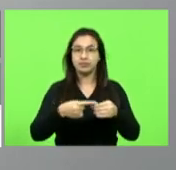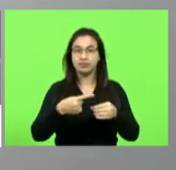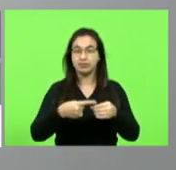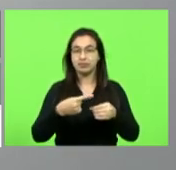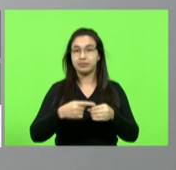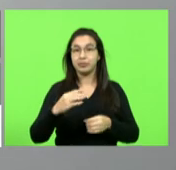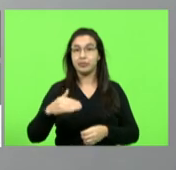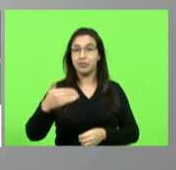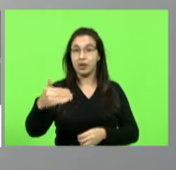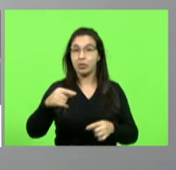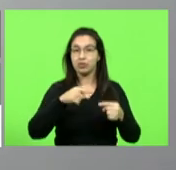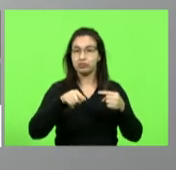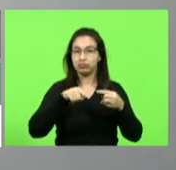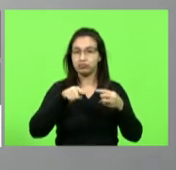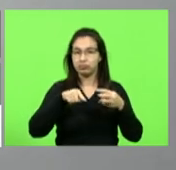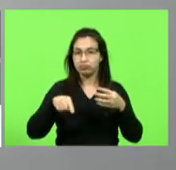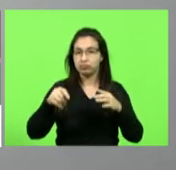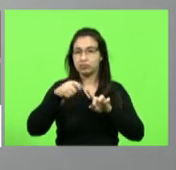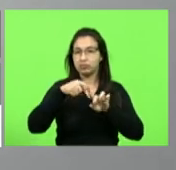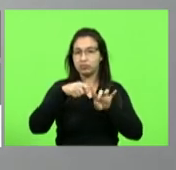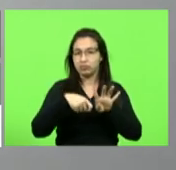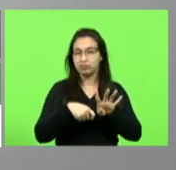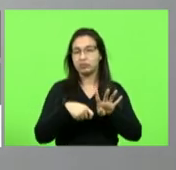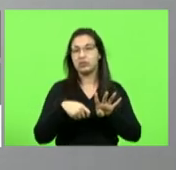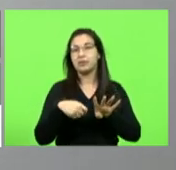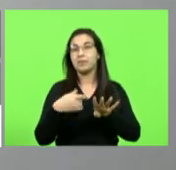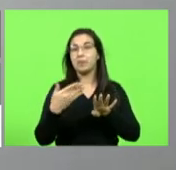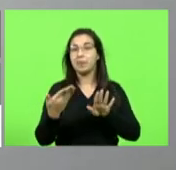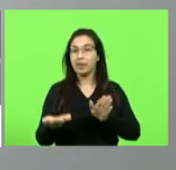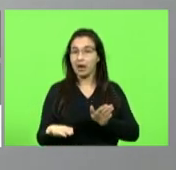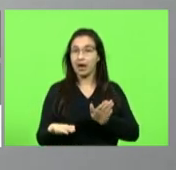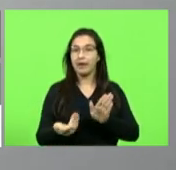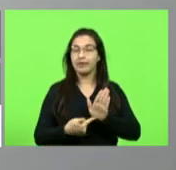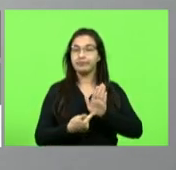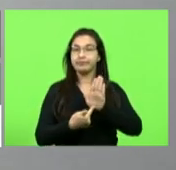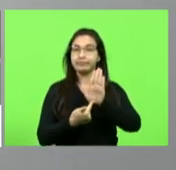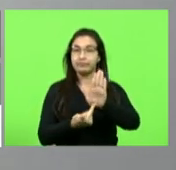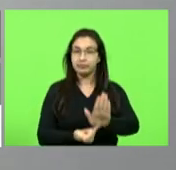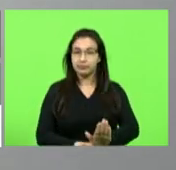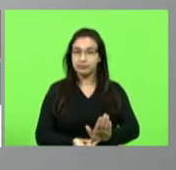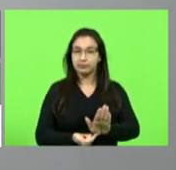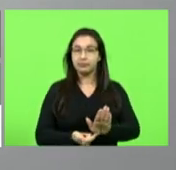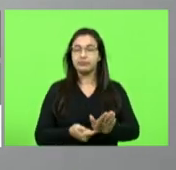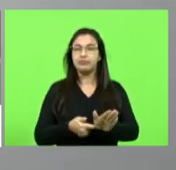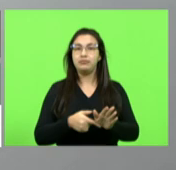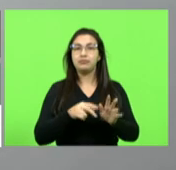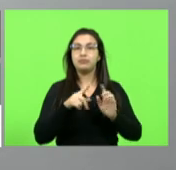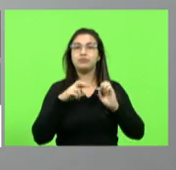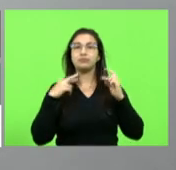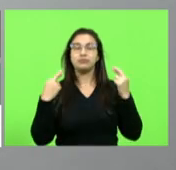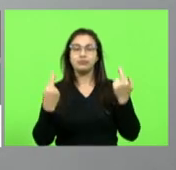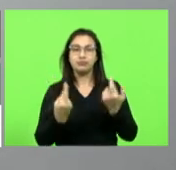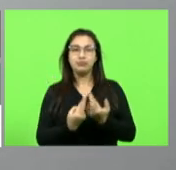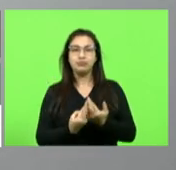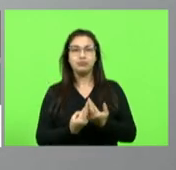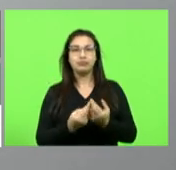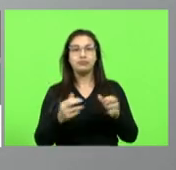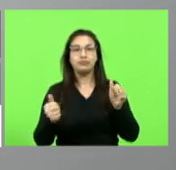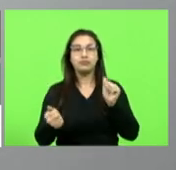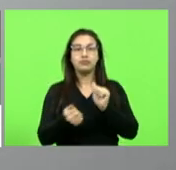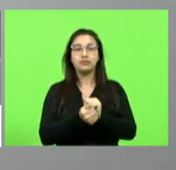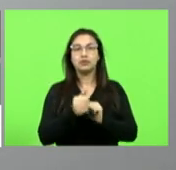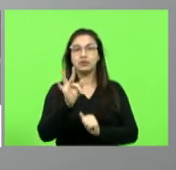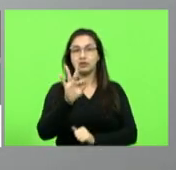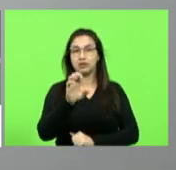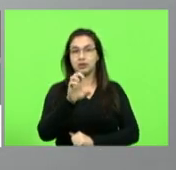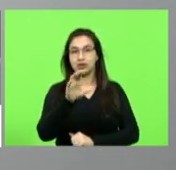próximas semanas, aí nos próximos meses, esse guia vai ser apresentado em reuniões descentralizadas, organizadas em conjunto com a FECAM